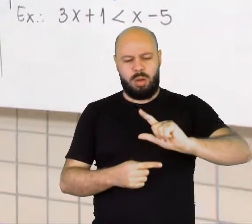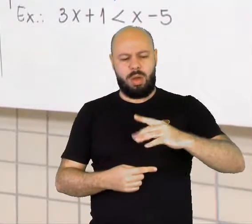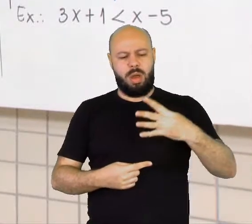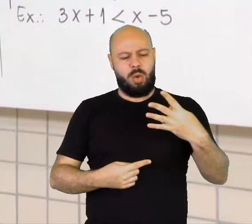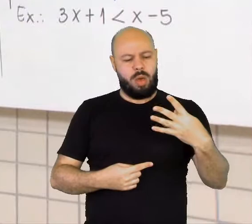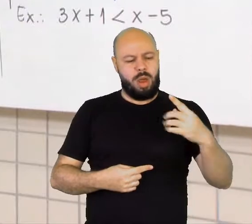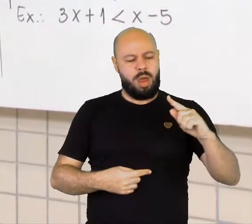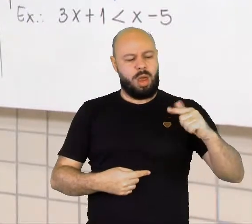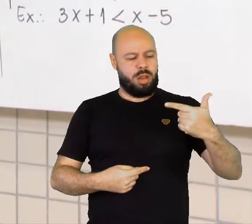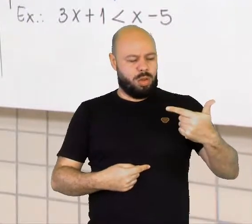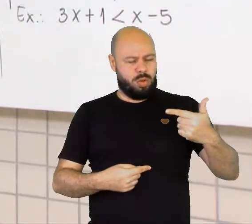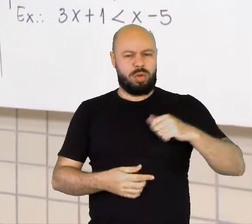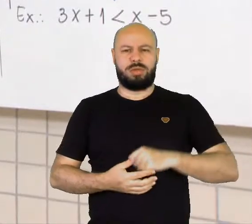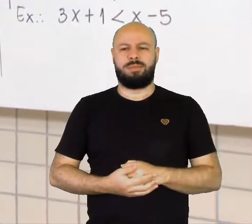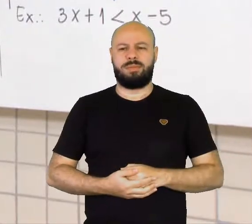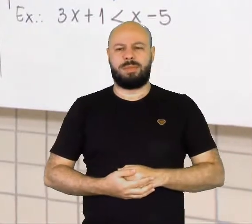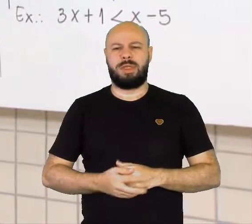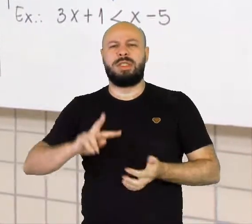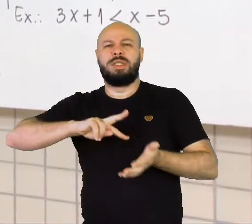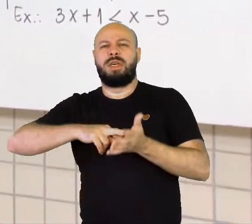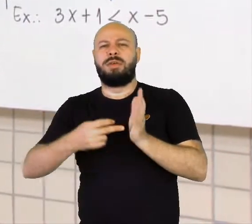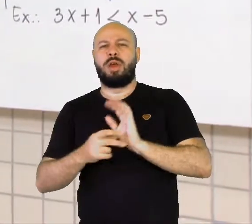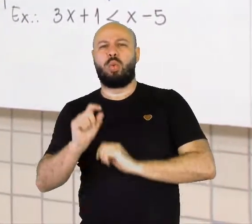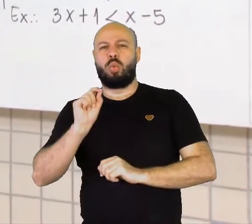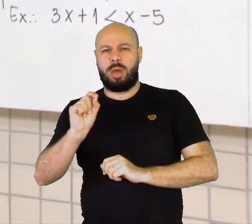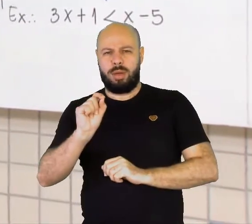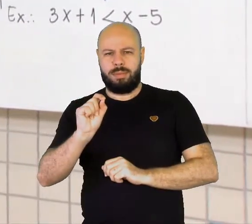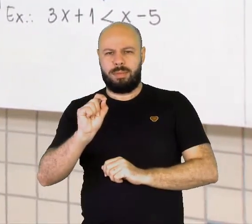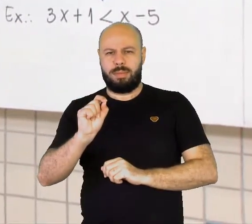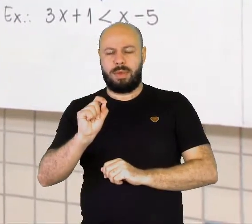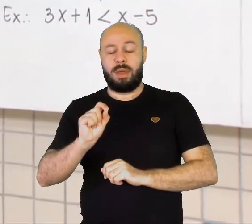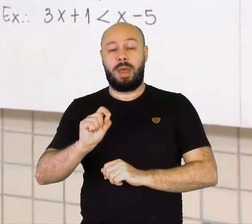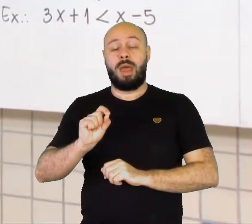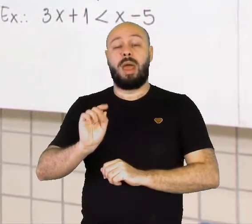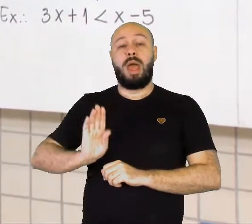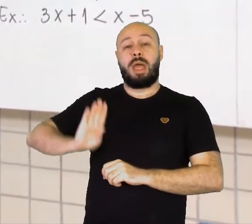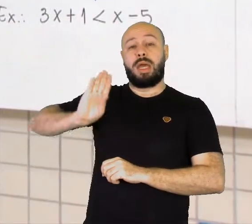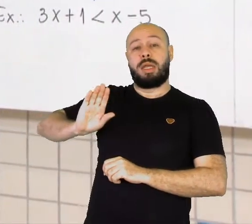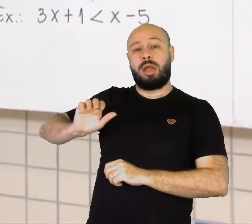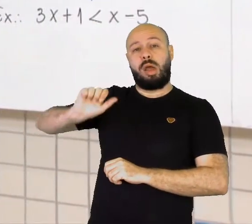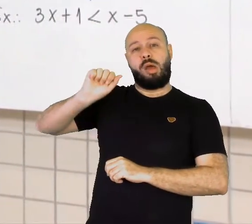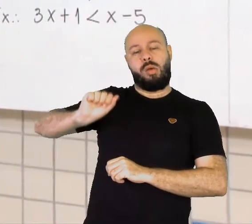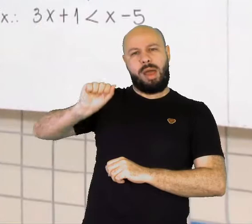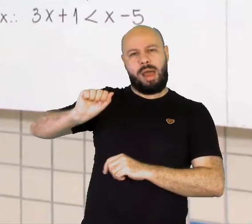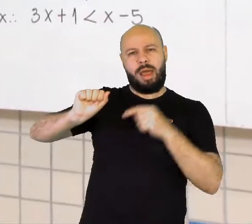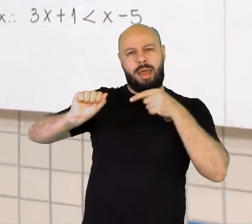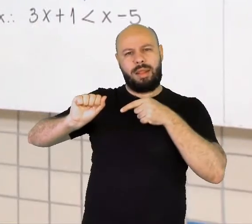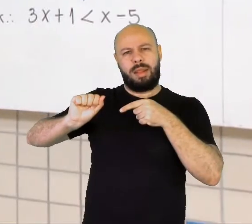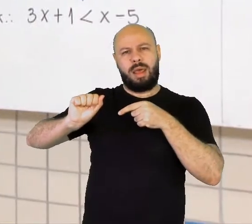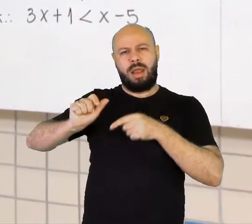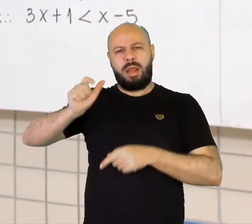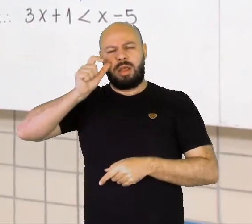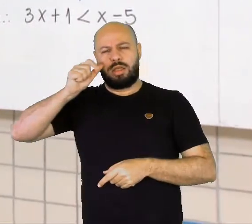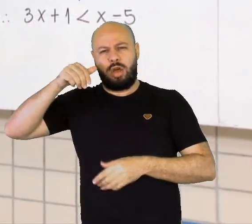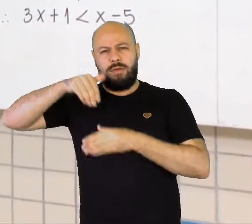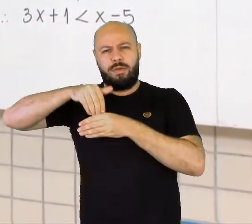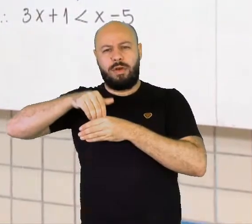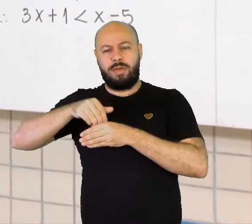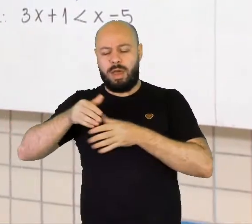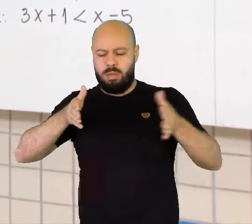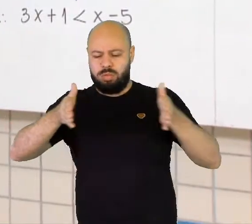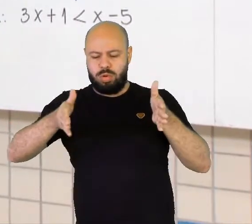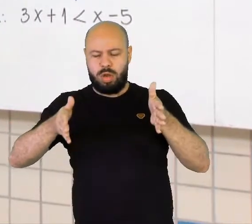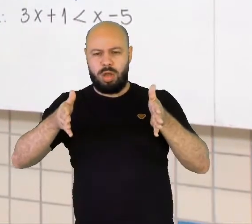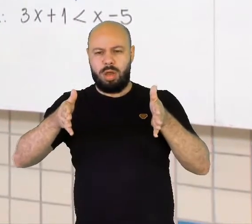42. Significa que o candidato A, as intenções de voto dele estão entre